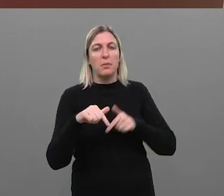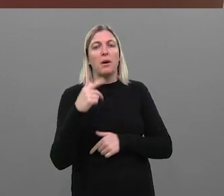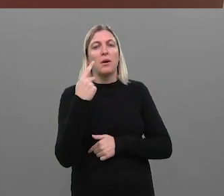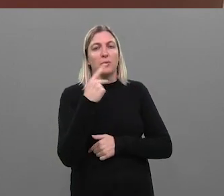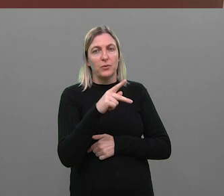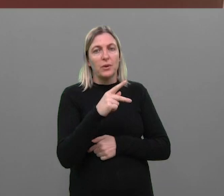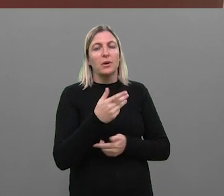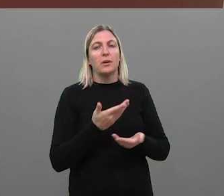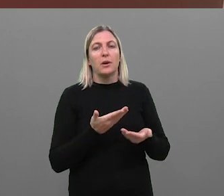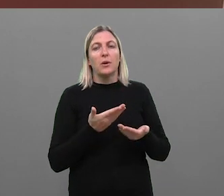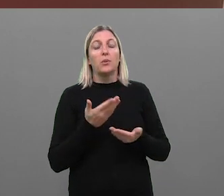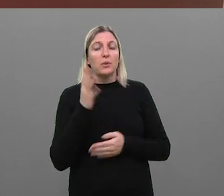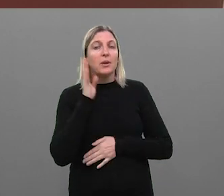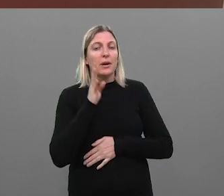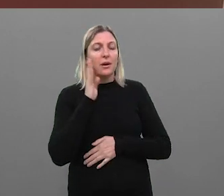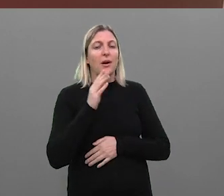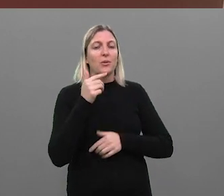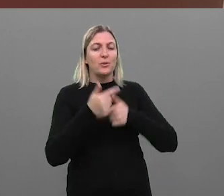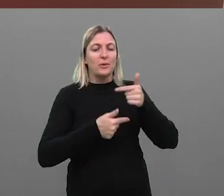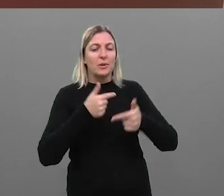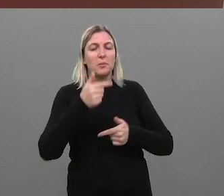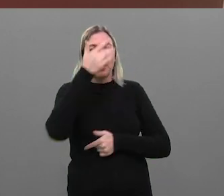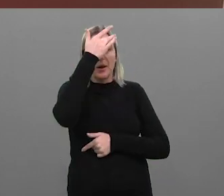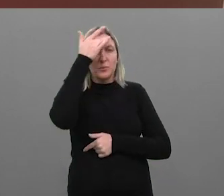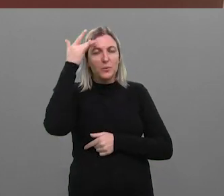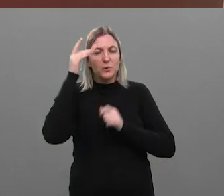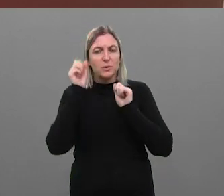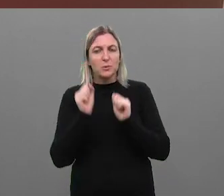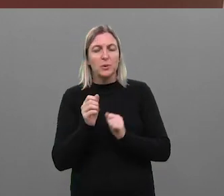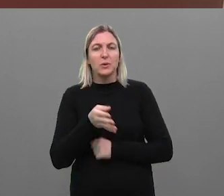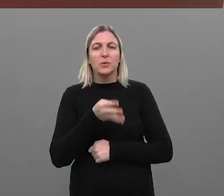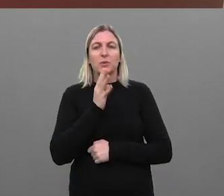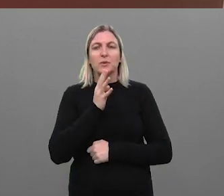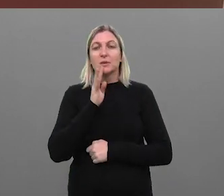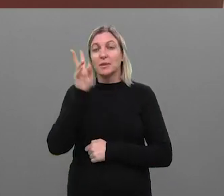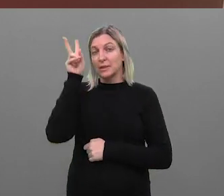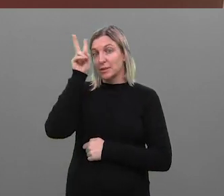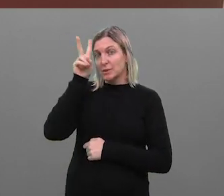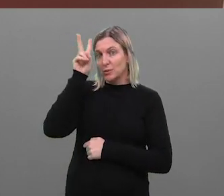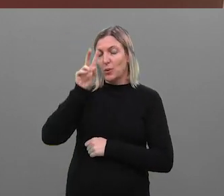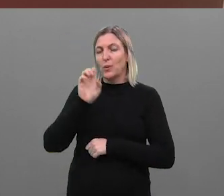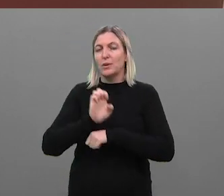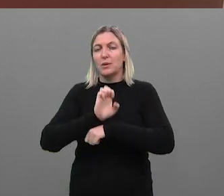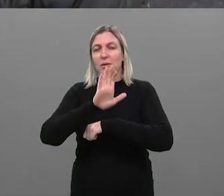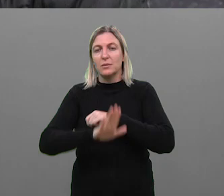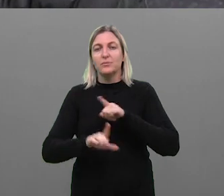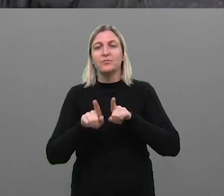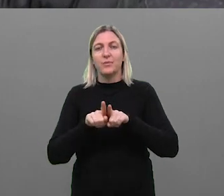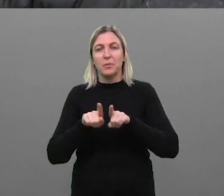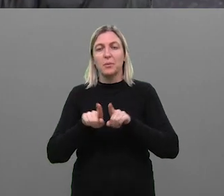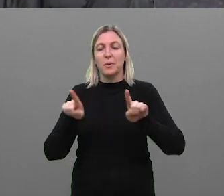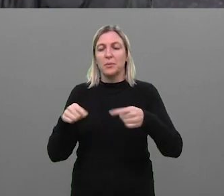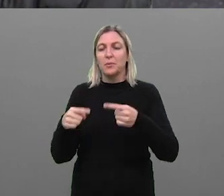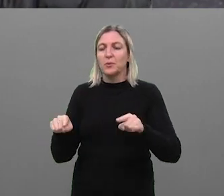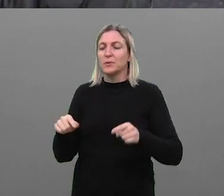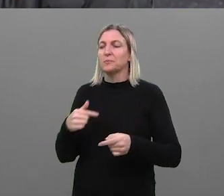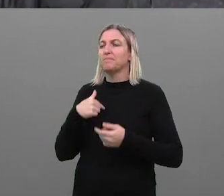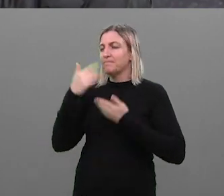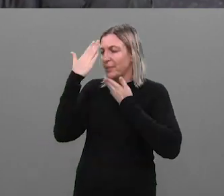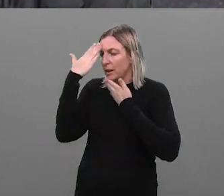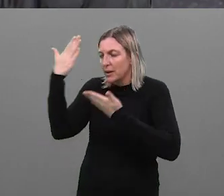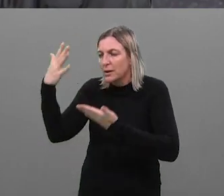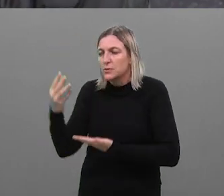que bacana esse trabalho em que as pessoas vão ter acesso também essa história de reim através da música Eu que agradeço o espaço